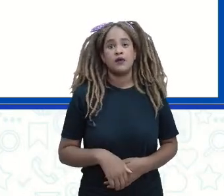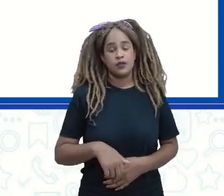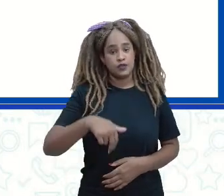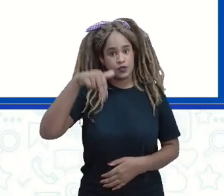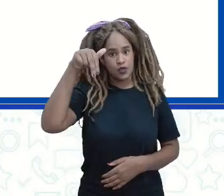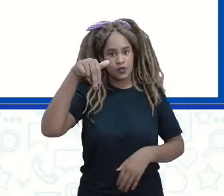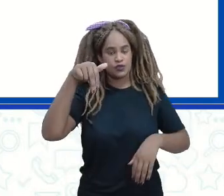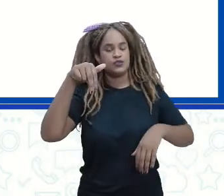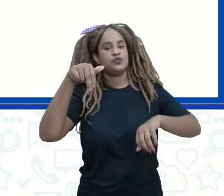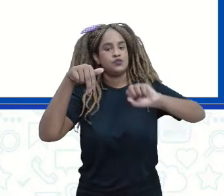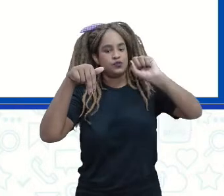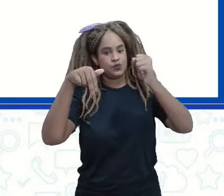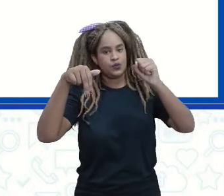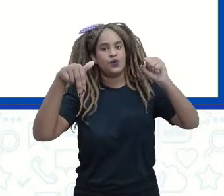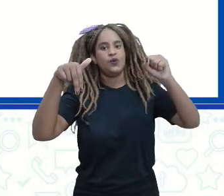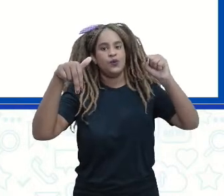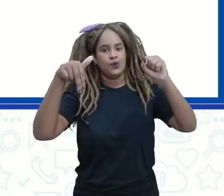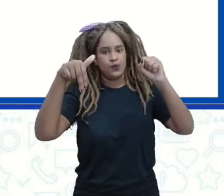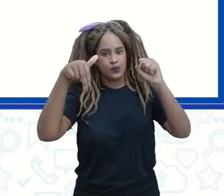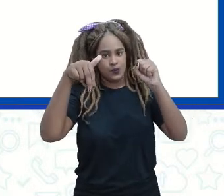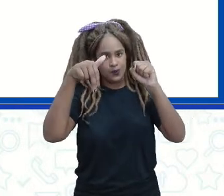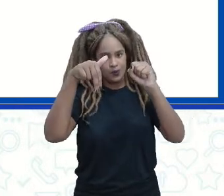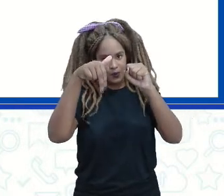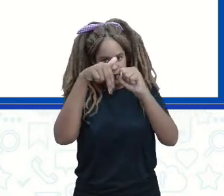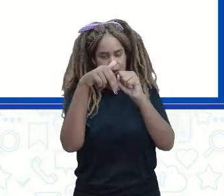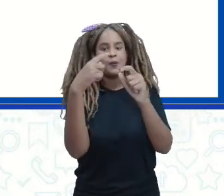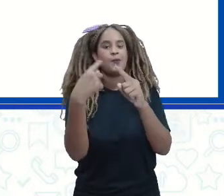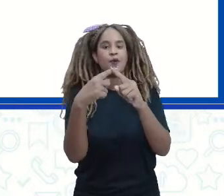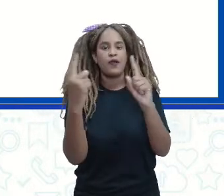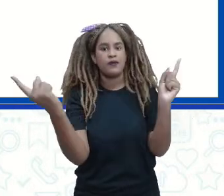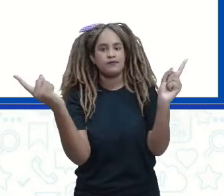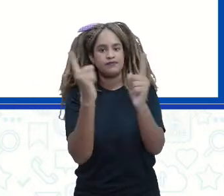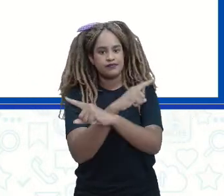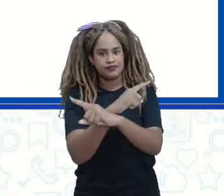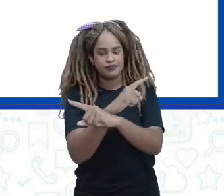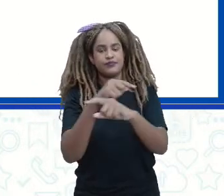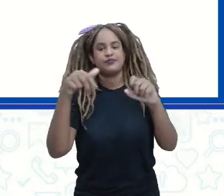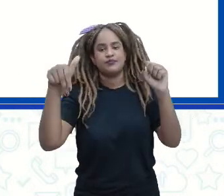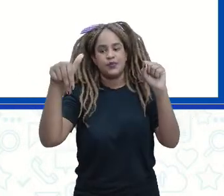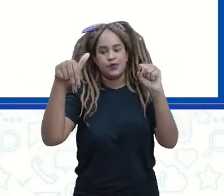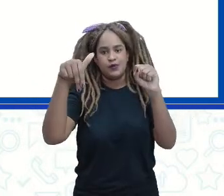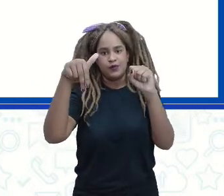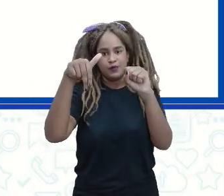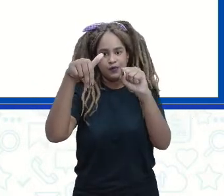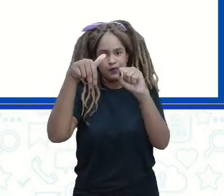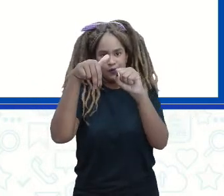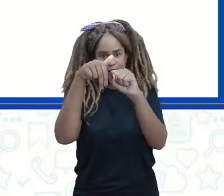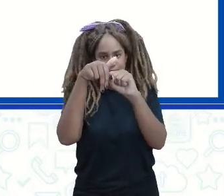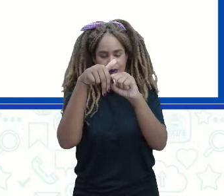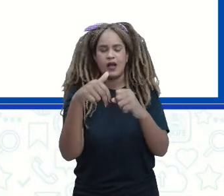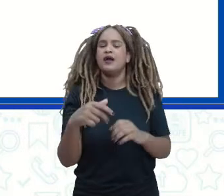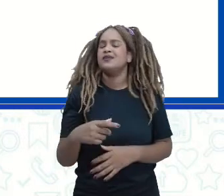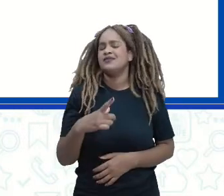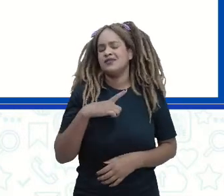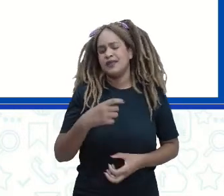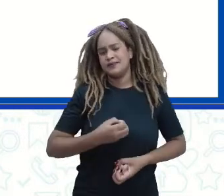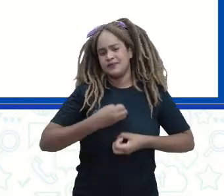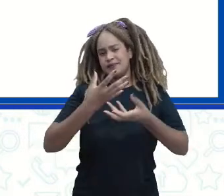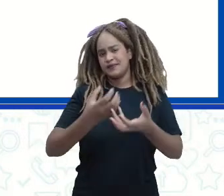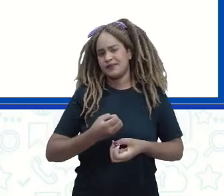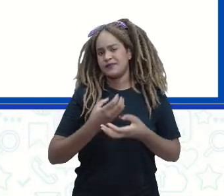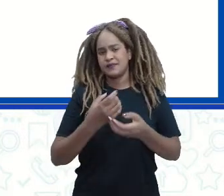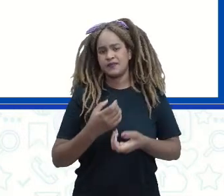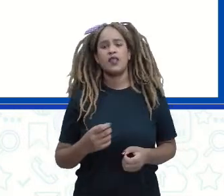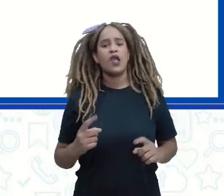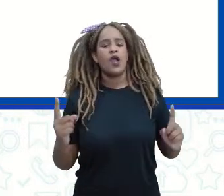são os opostos, ocorre atração. Lembra sempre daquela frasezinha que todo mundo fala, né?